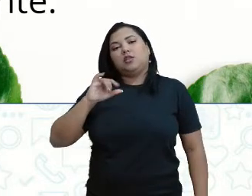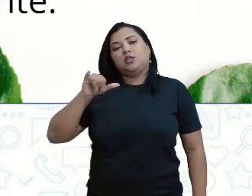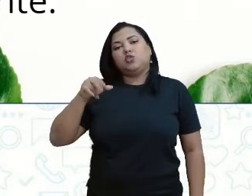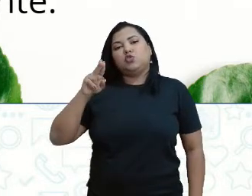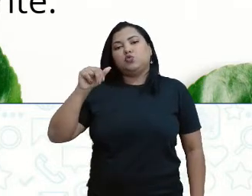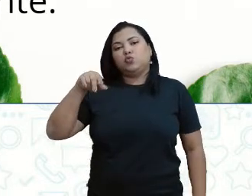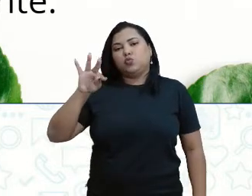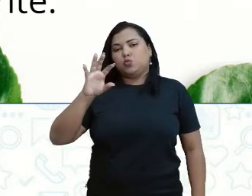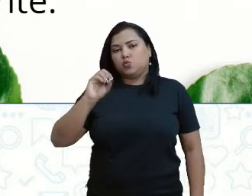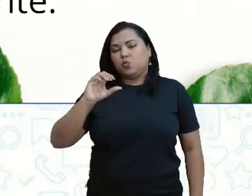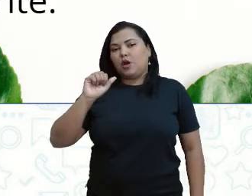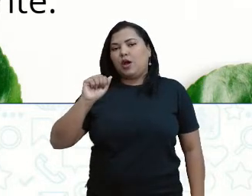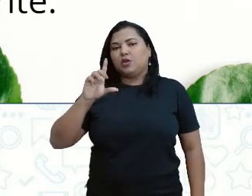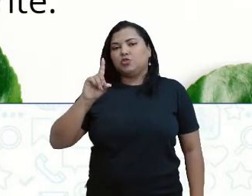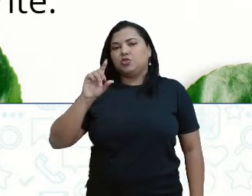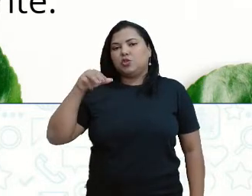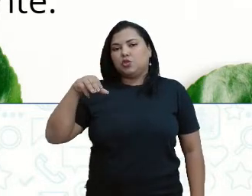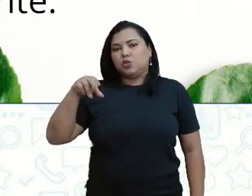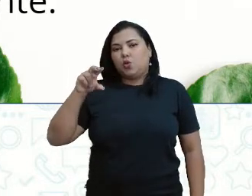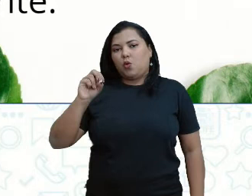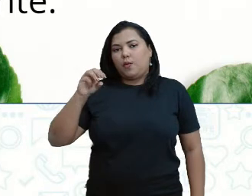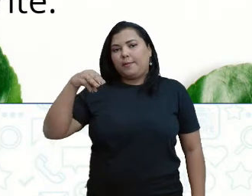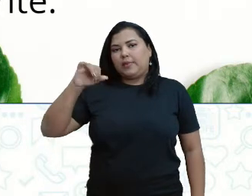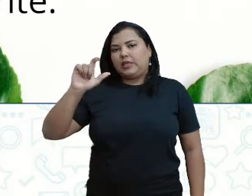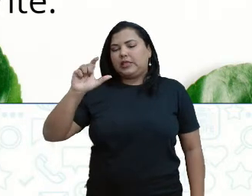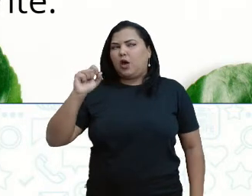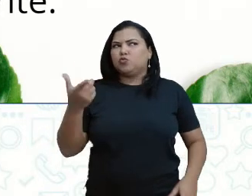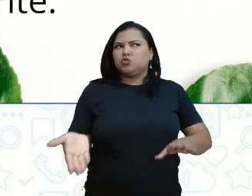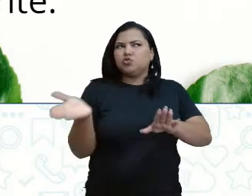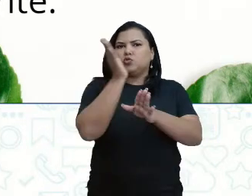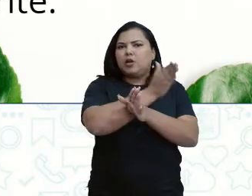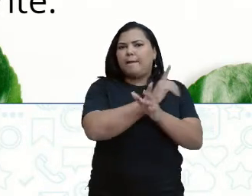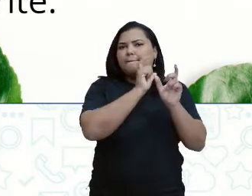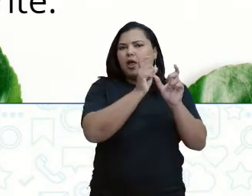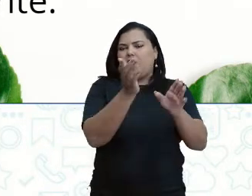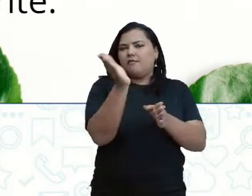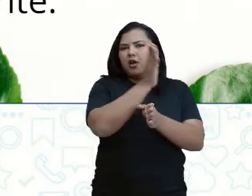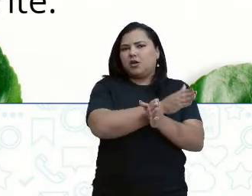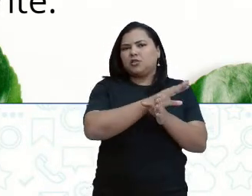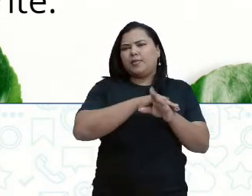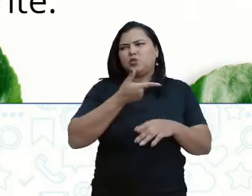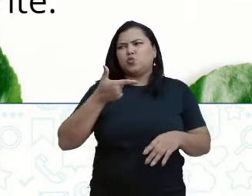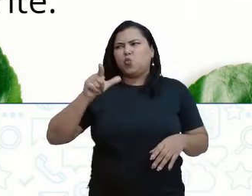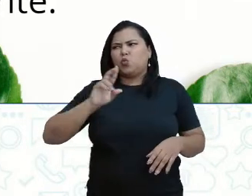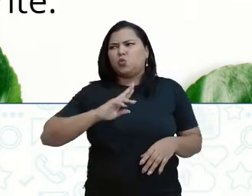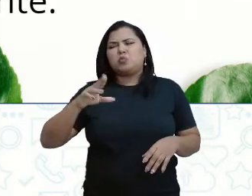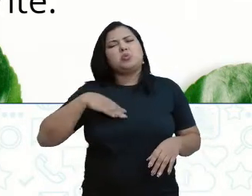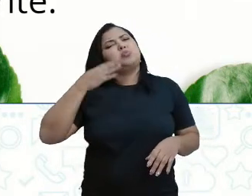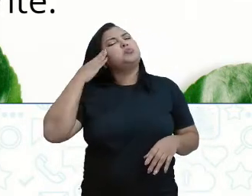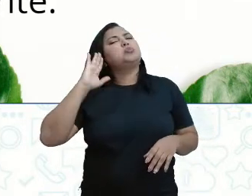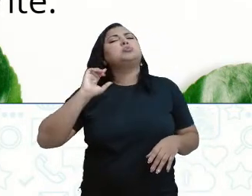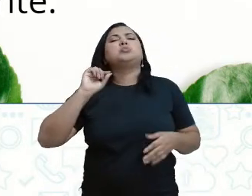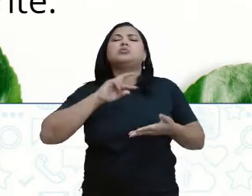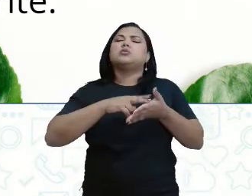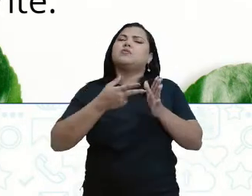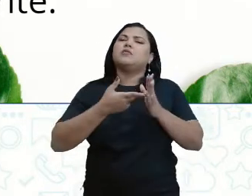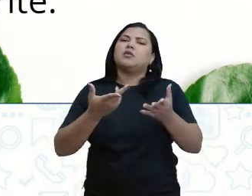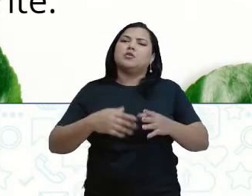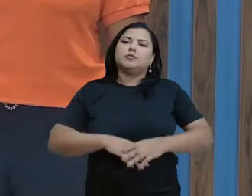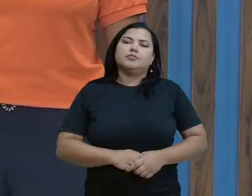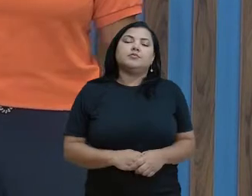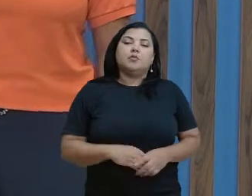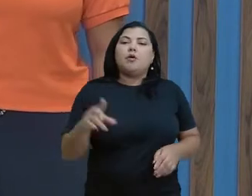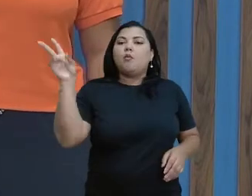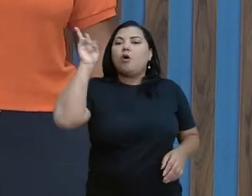adnominal do termo antecedente. Aí vocês, certo, ok, mas um outro nome aí que eu não faço a menor ideia do que seja. Então,